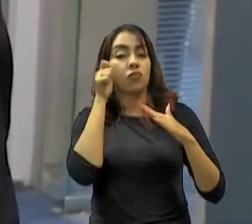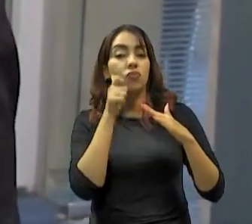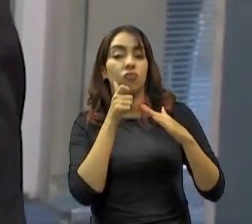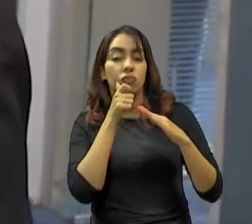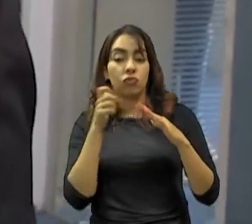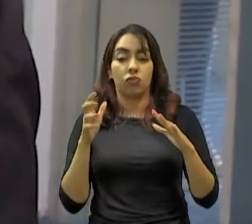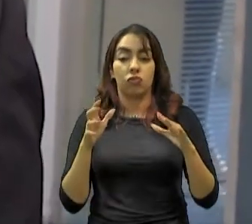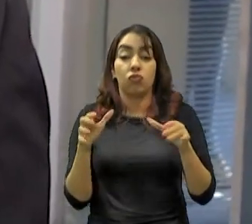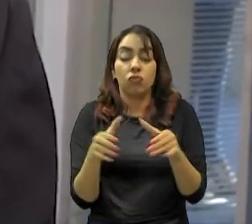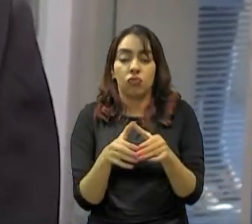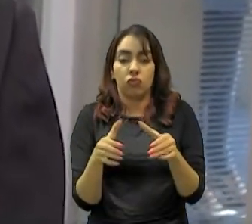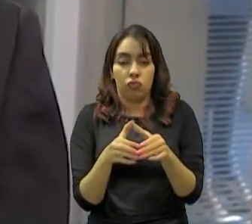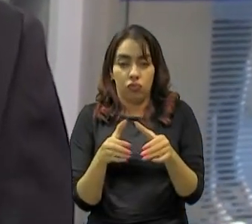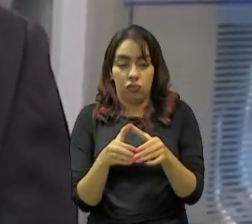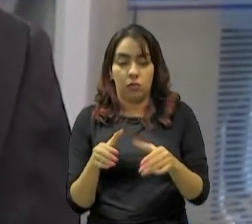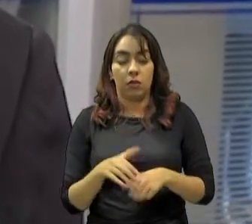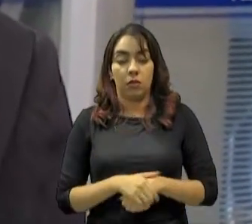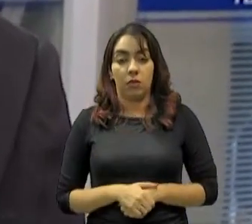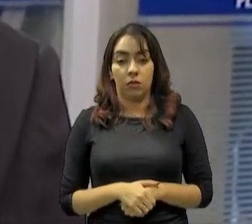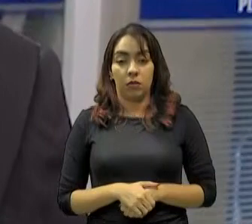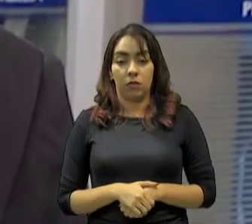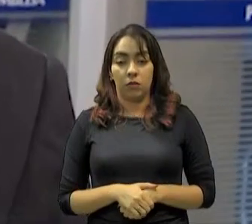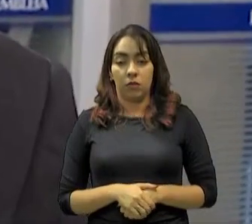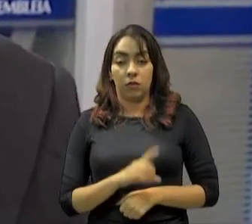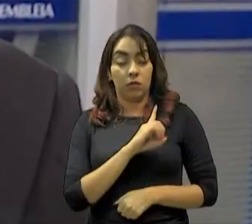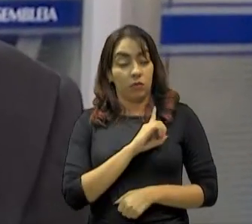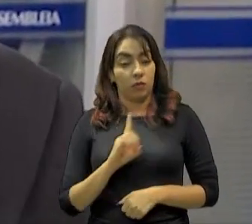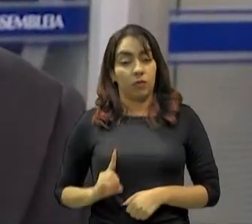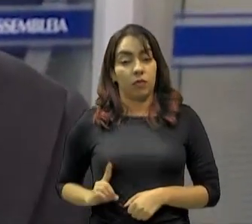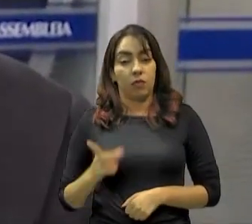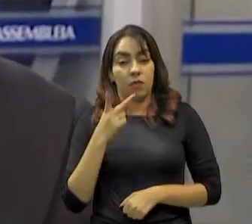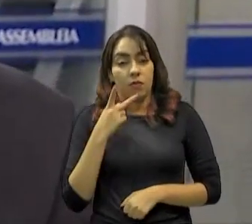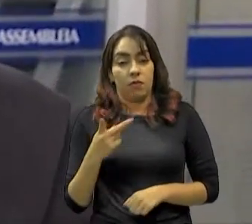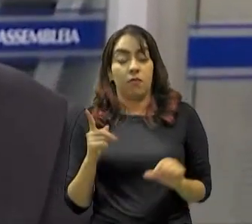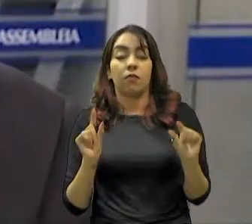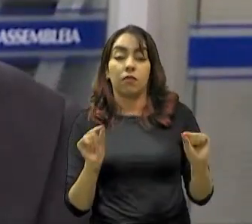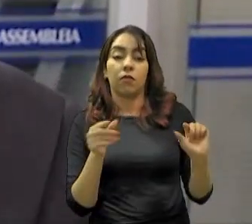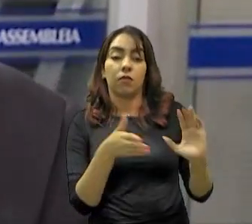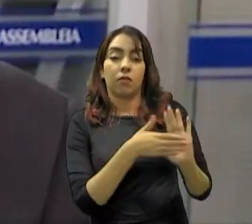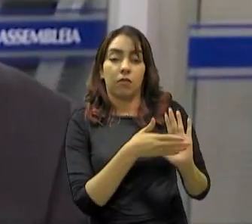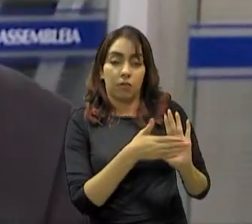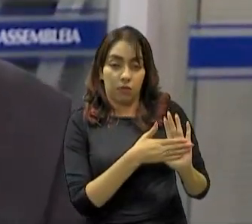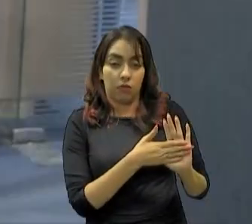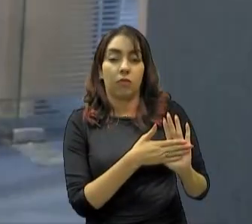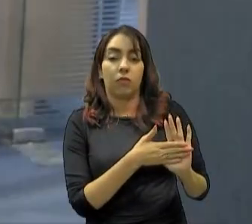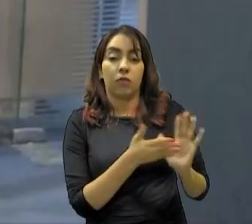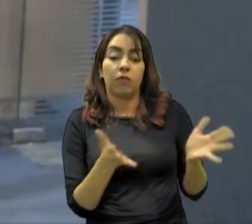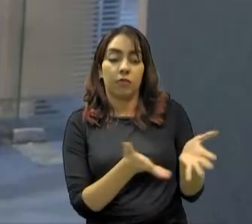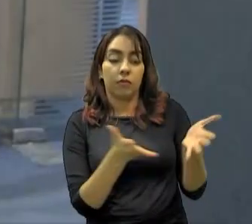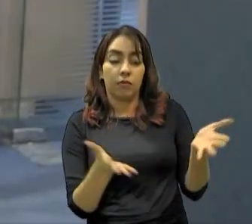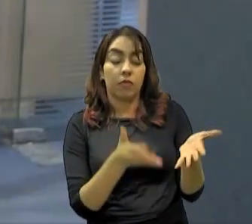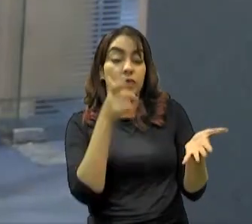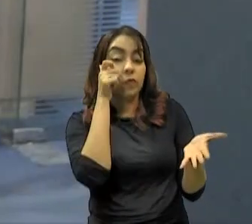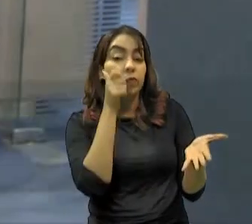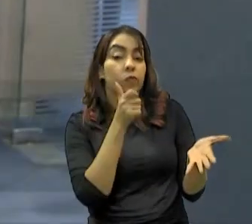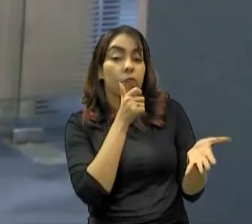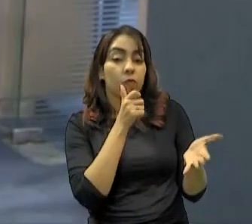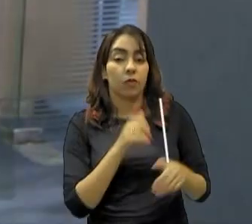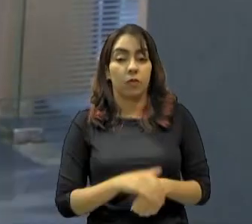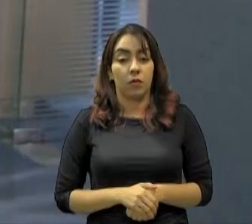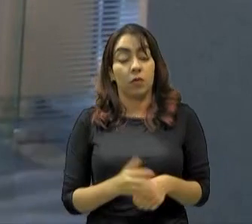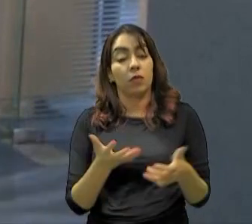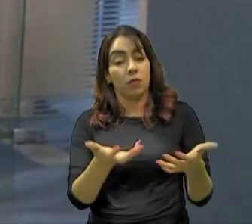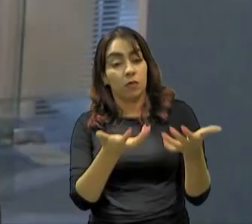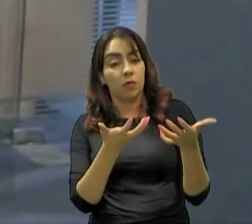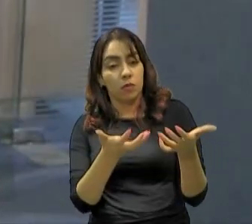Assis Diniz enfatizou que iniciativas como esta buscam a valorização das mulheres. O que nós queremos é empoderar, é